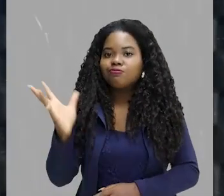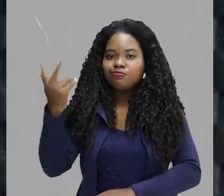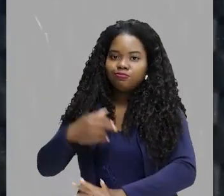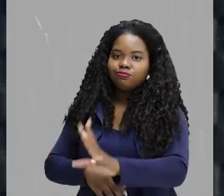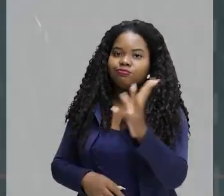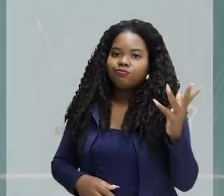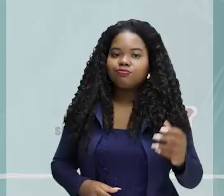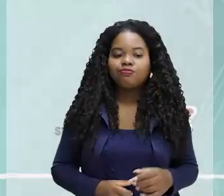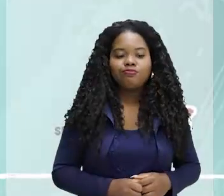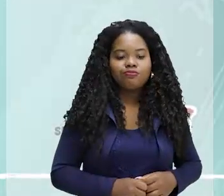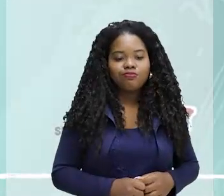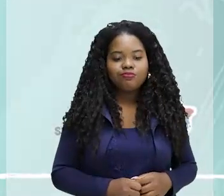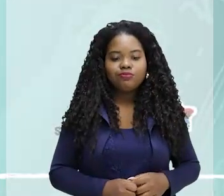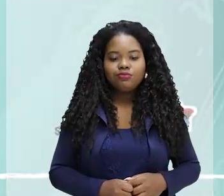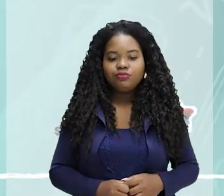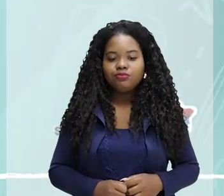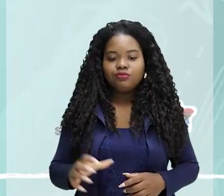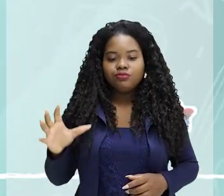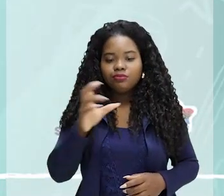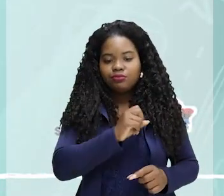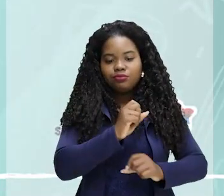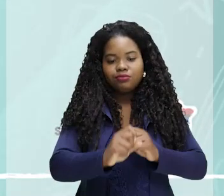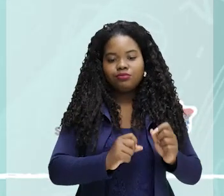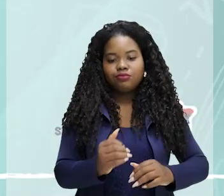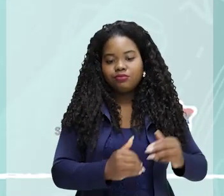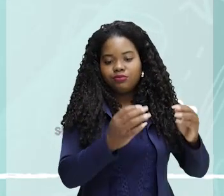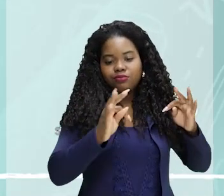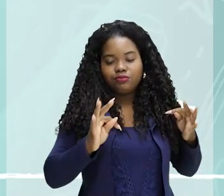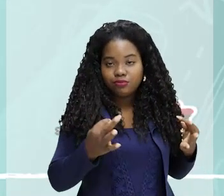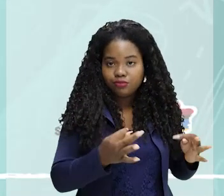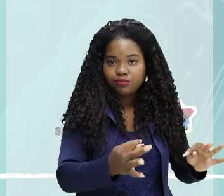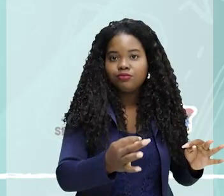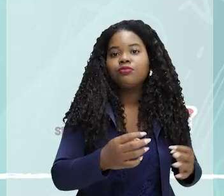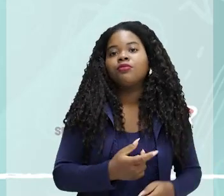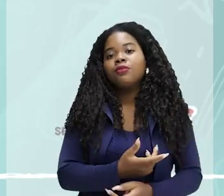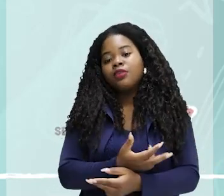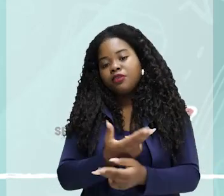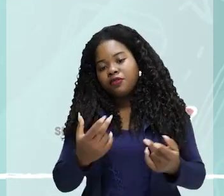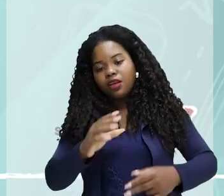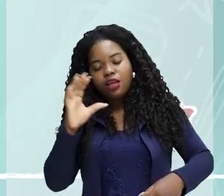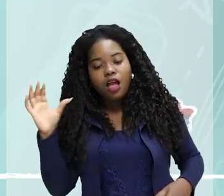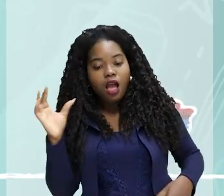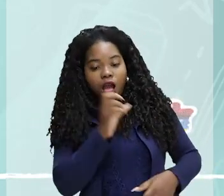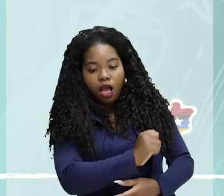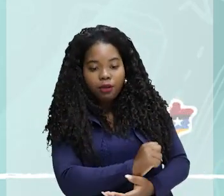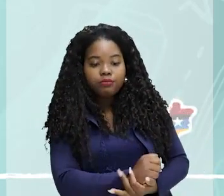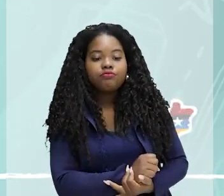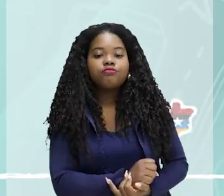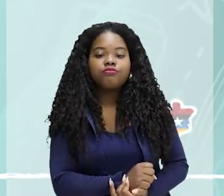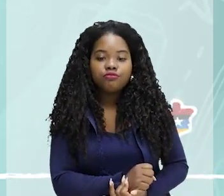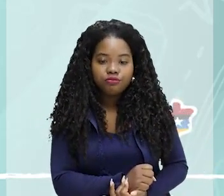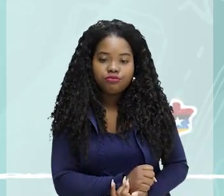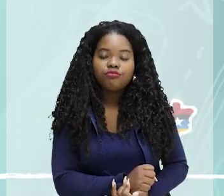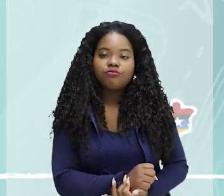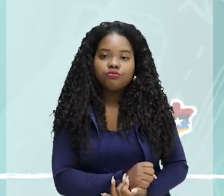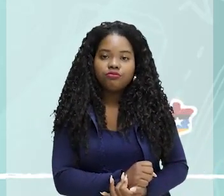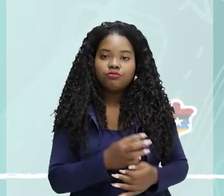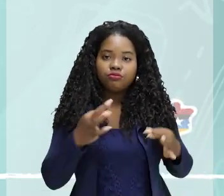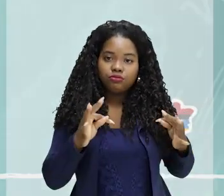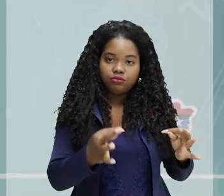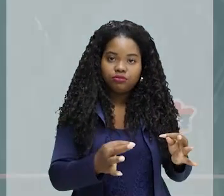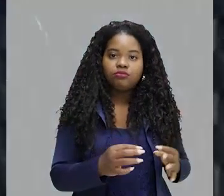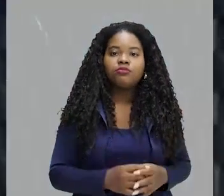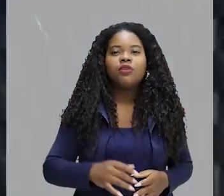antes. Acelerado desenvolvimento tecnológico. Isso faz com que muito rapidamente os aparelhos tecnológicos que a gente